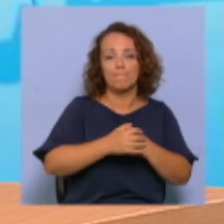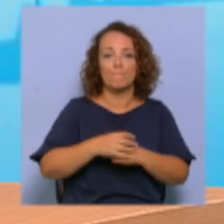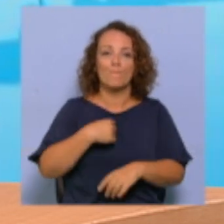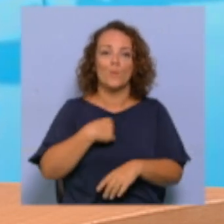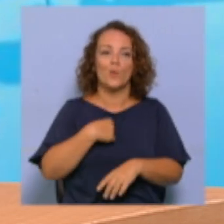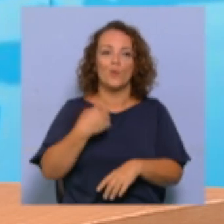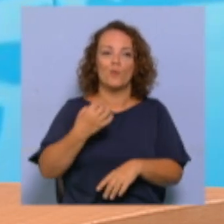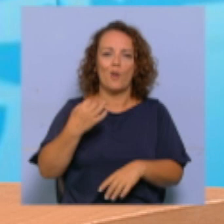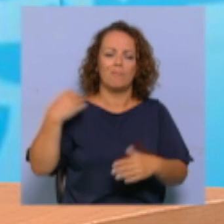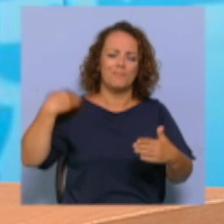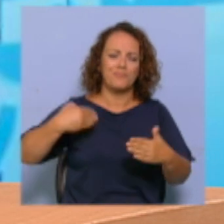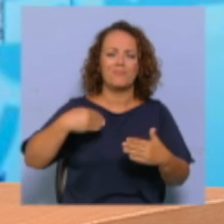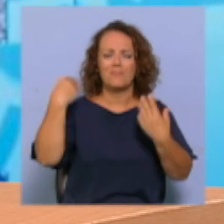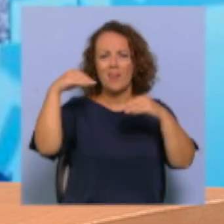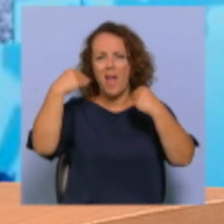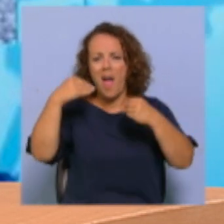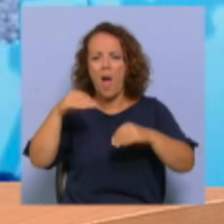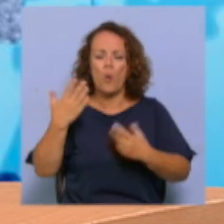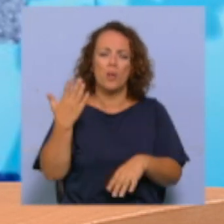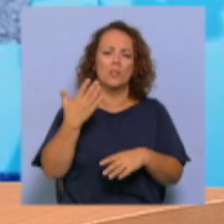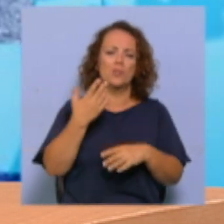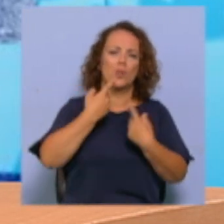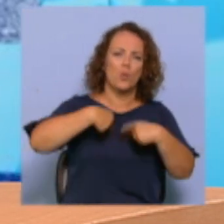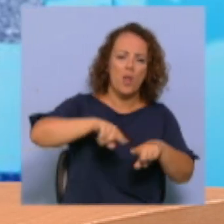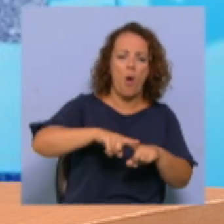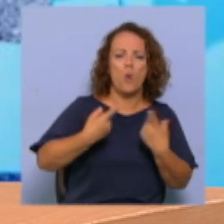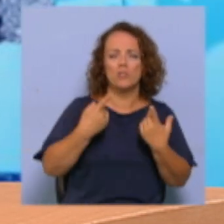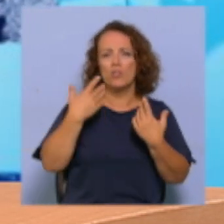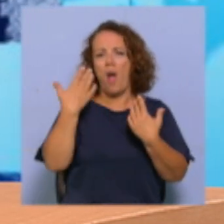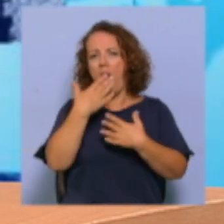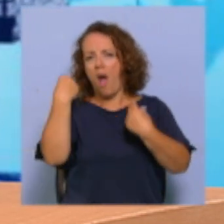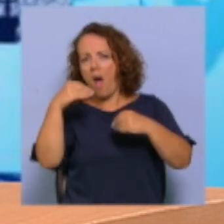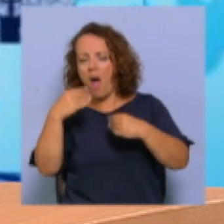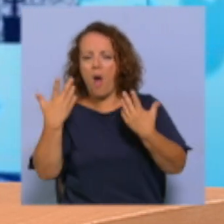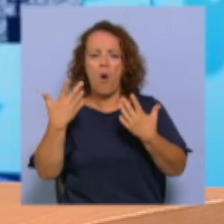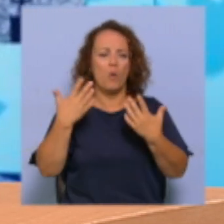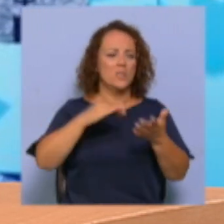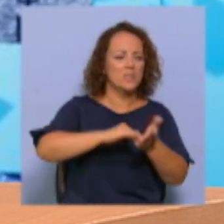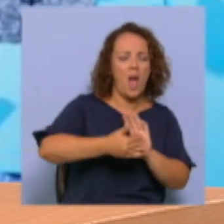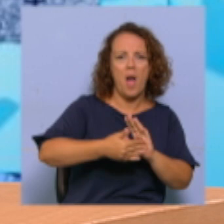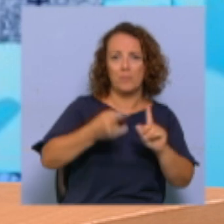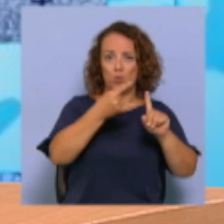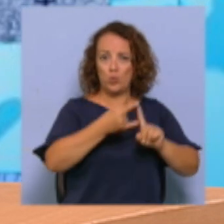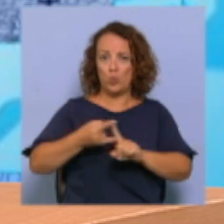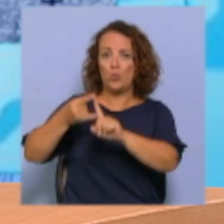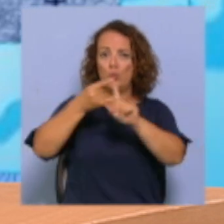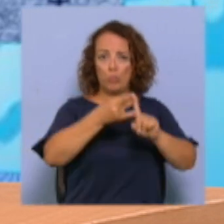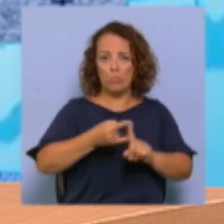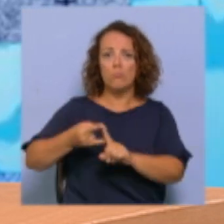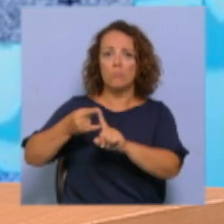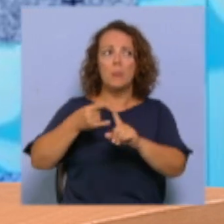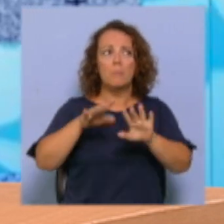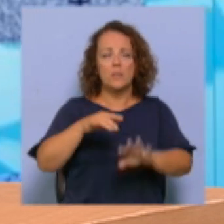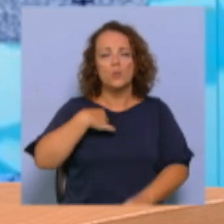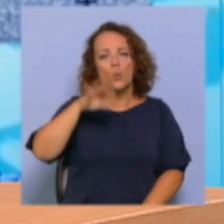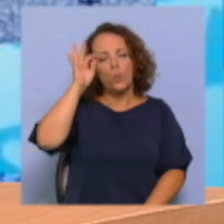tido reuniões e aulas e até exames por via Zoom, mas confesso que estou um pouco cansado de ver